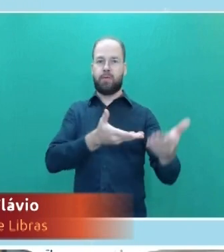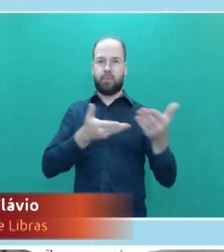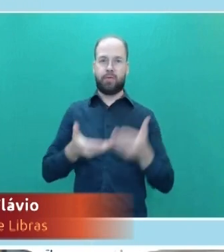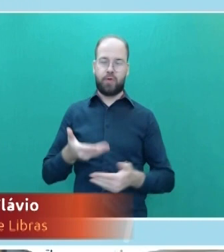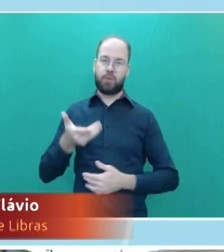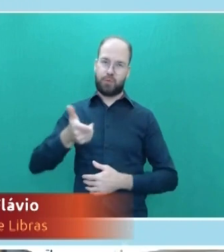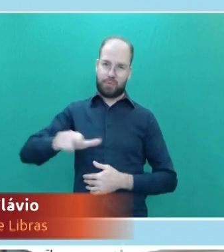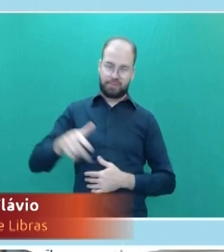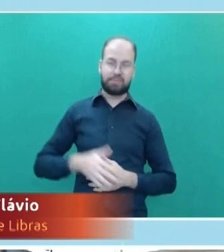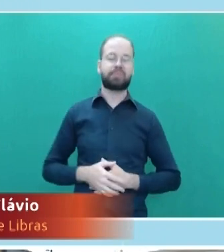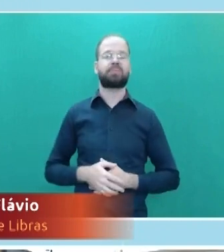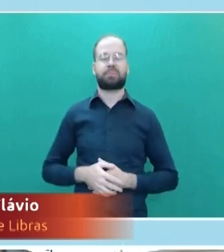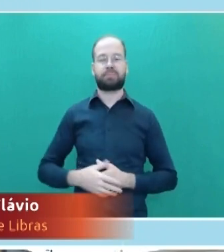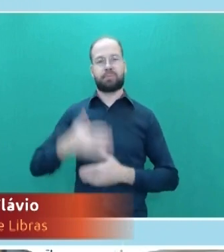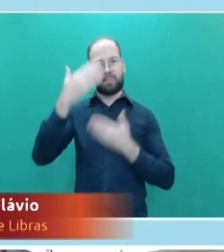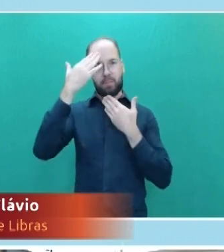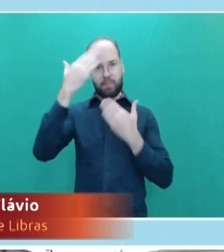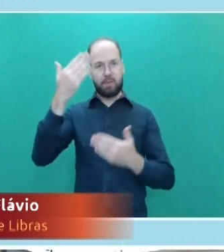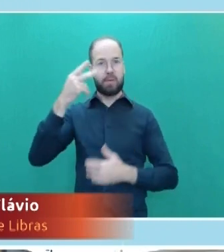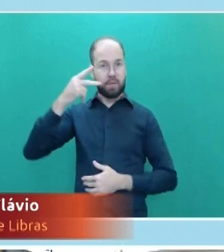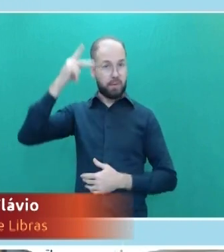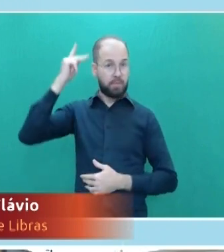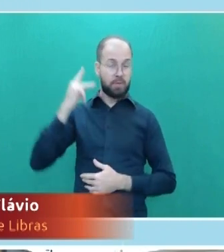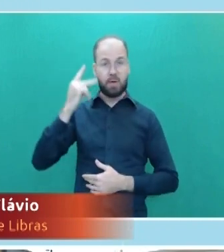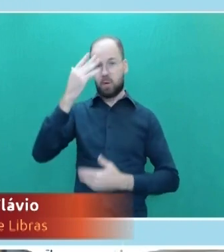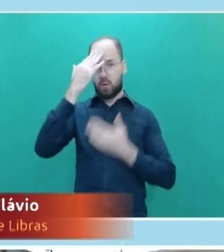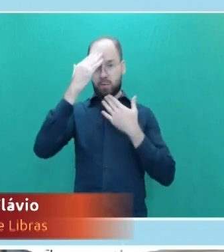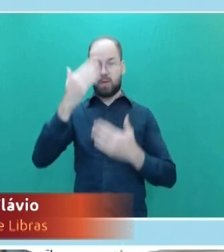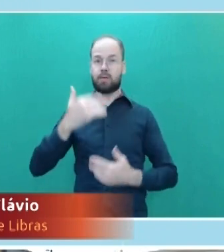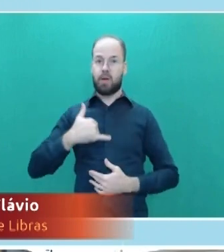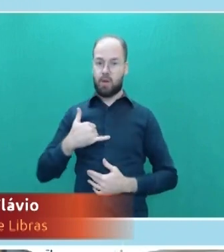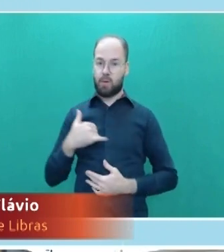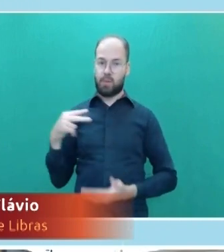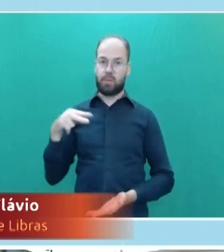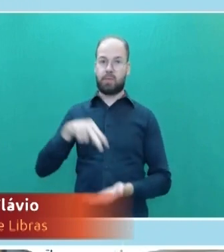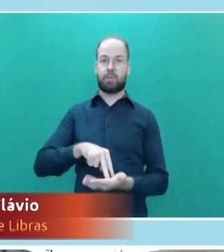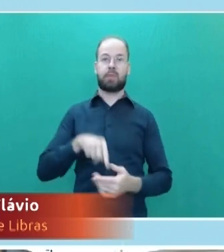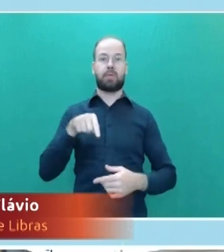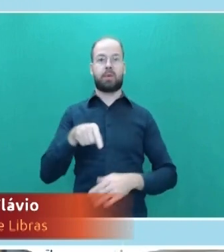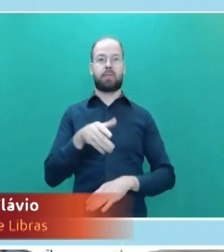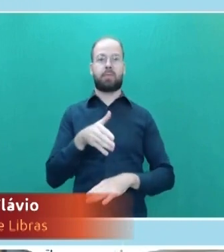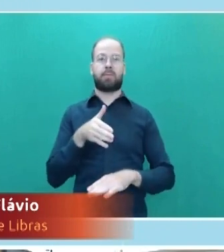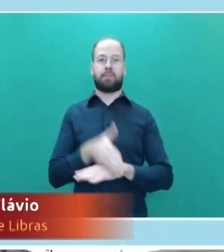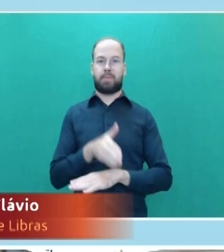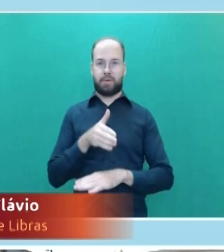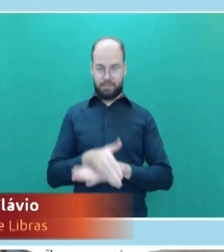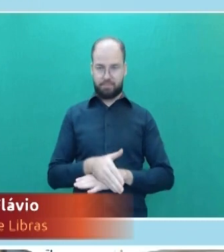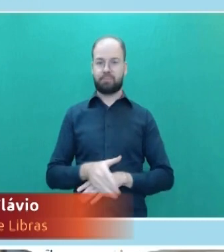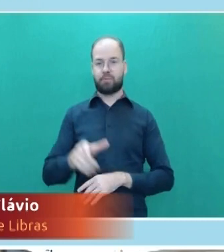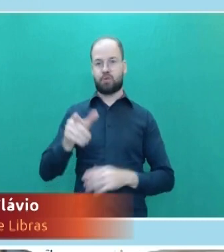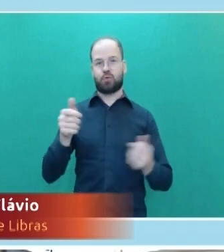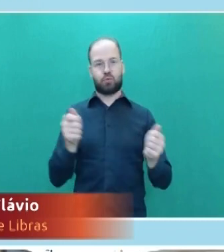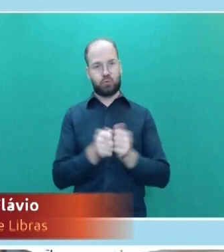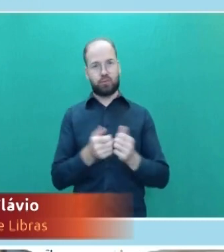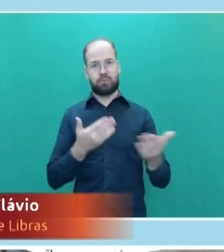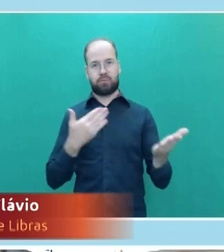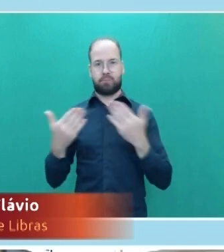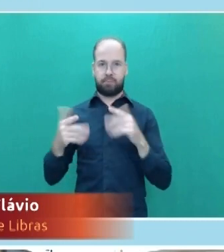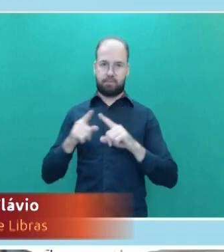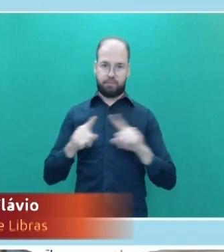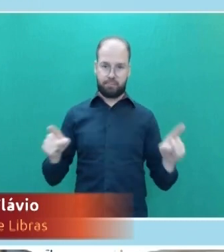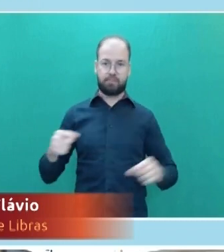obrigado, Camila, obrigado por poder participar aqui hoje com o Túlio, e com o Diego e com você. Eu sou